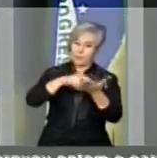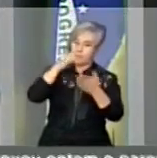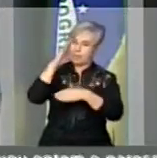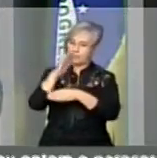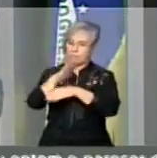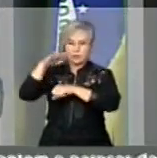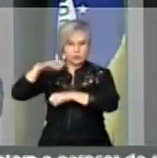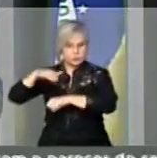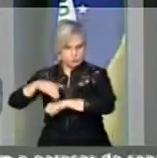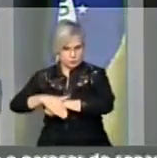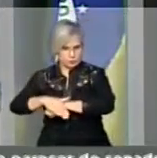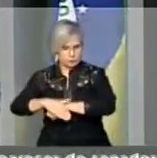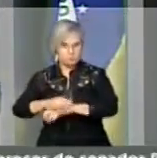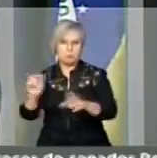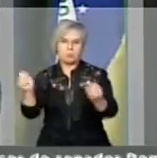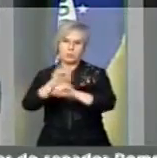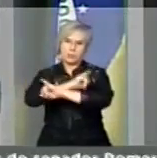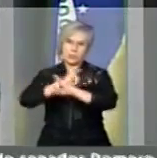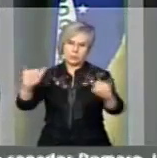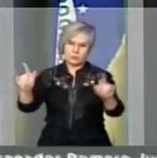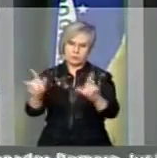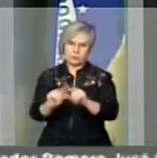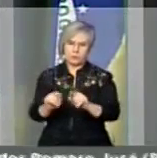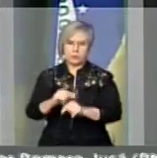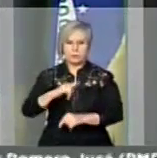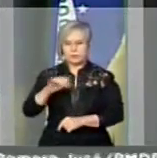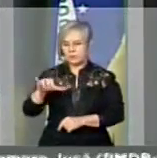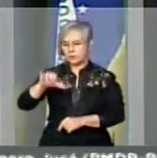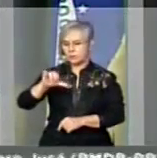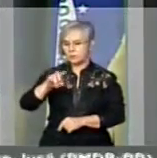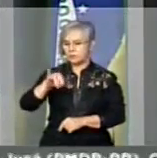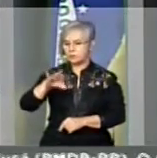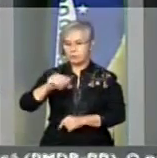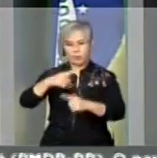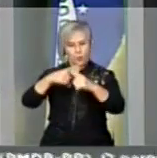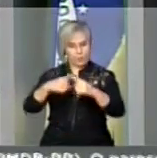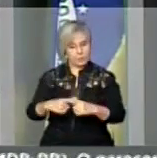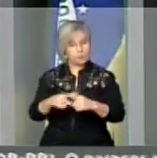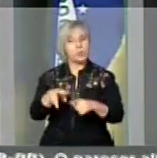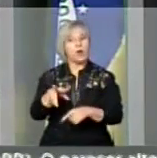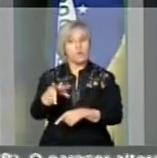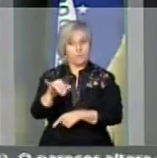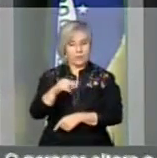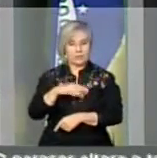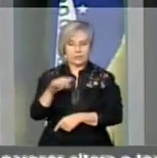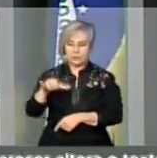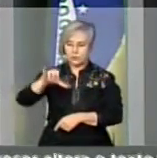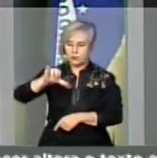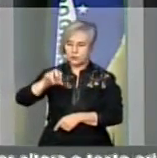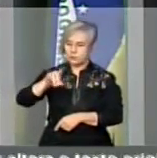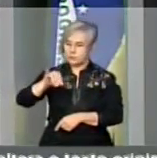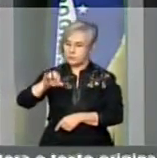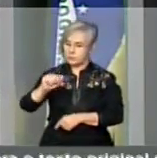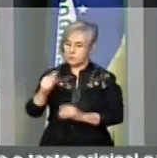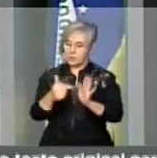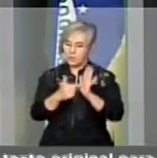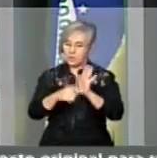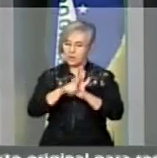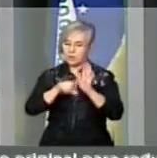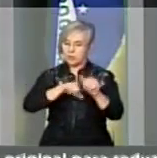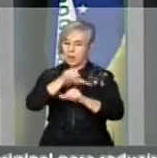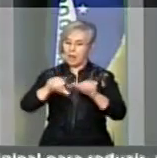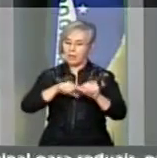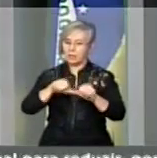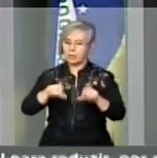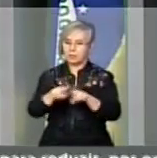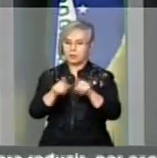dia. Teremos 19 dias de competição. Portanto, essa modificação na lei os